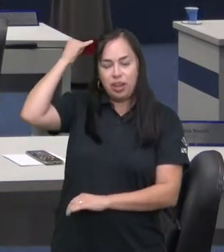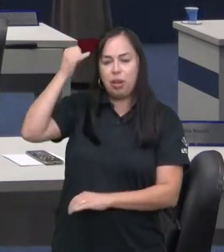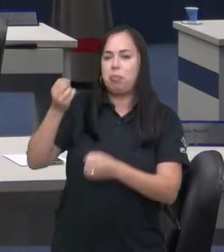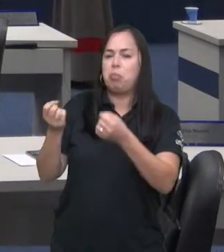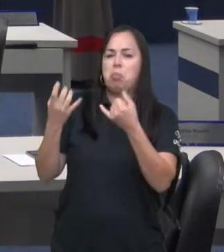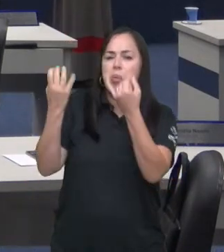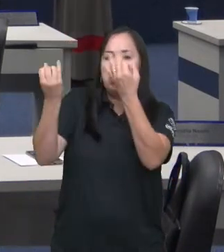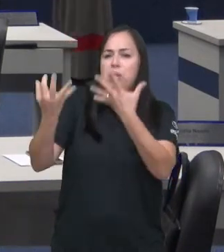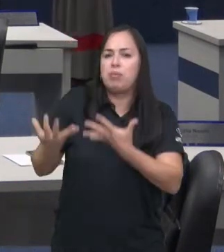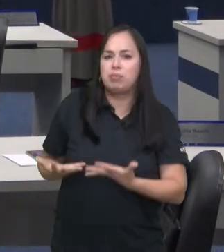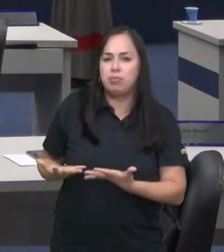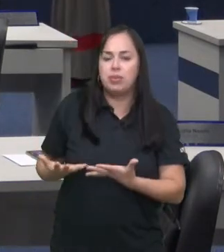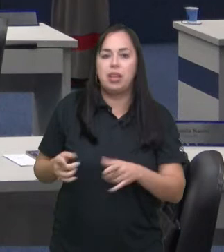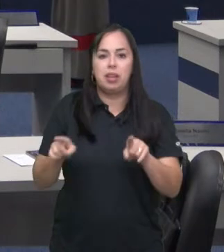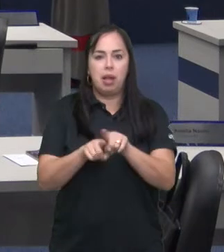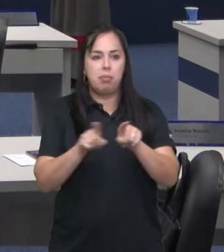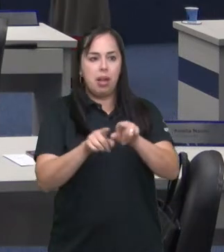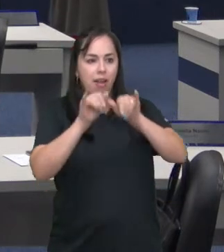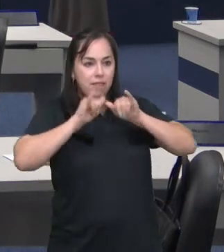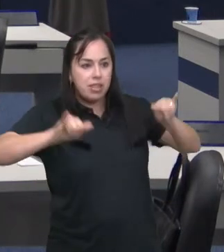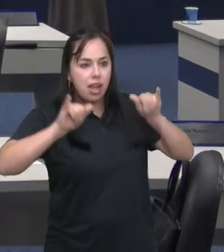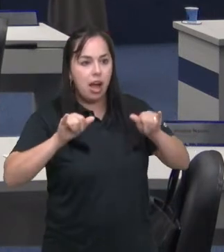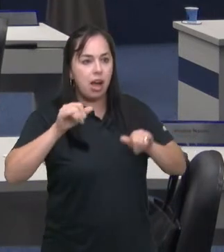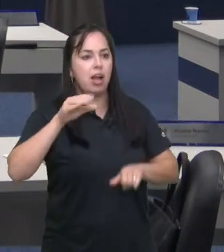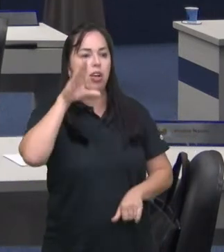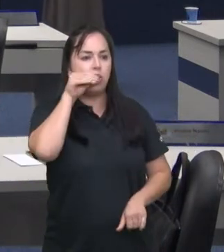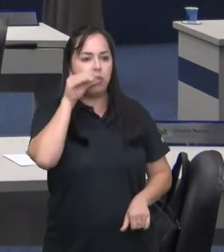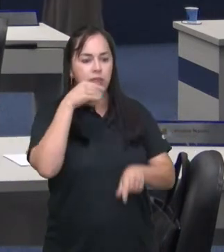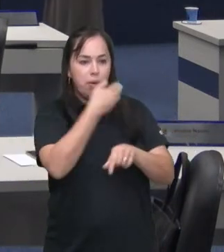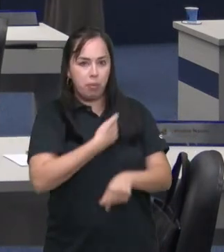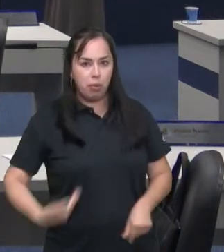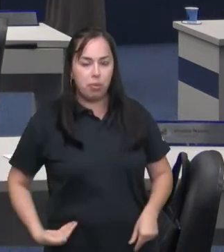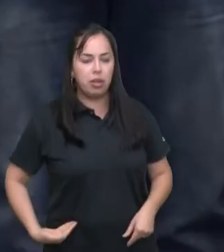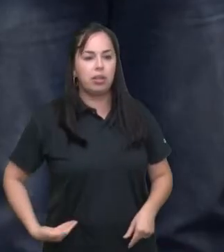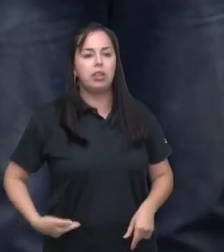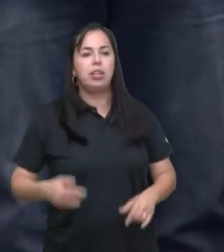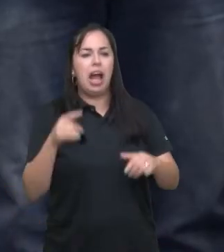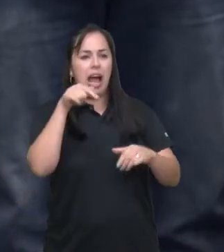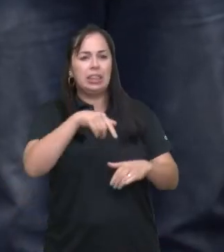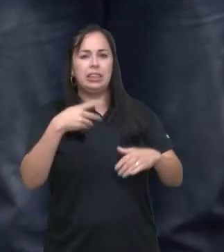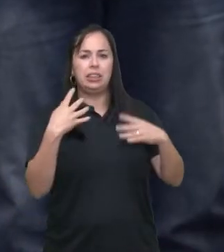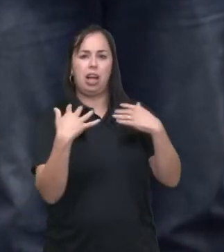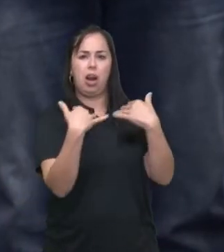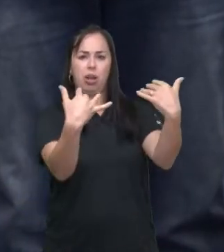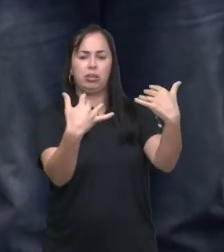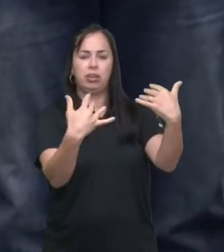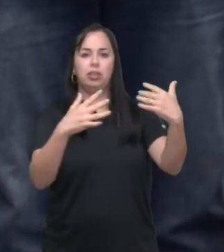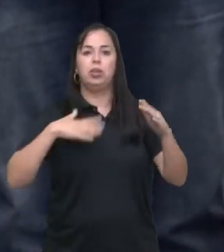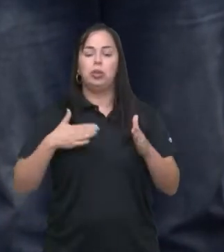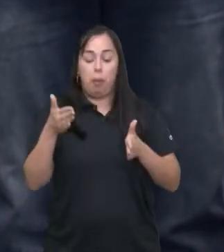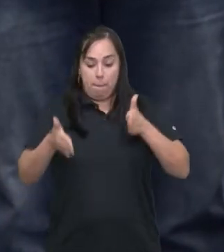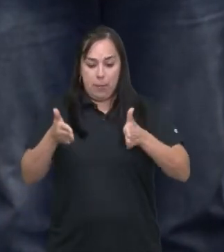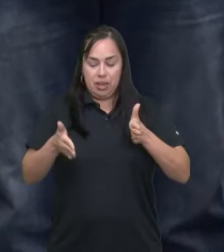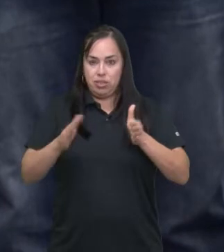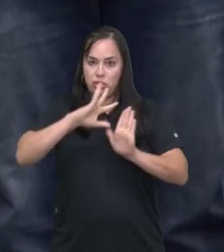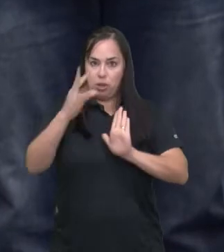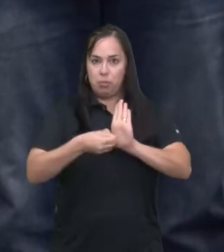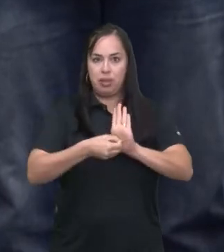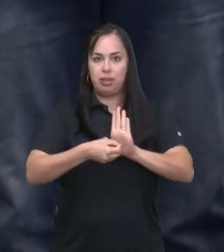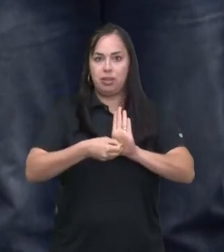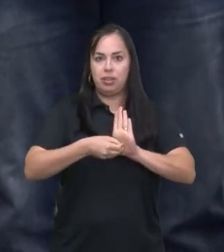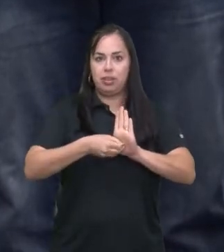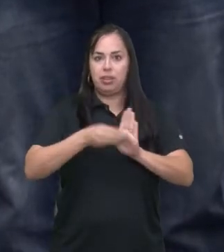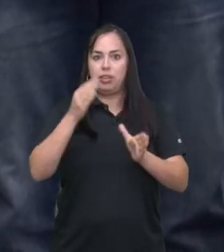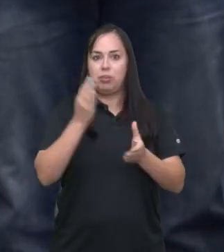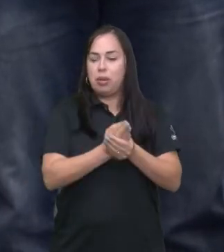fala, avisar a todos os servidores, está aqui lotado. Nosso prazo de emenda ao projeto foi